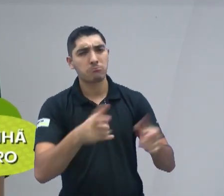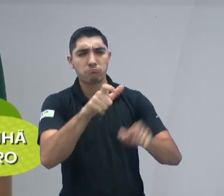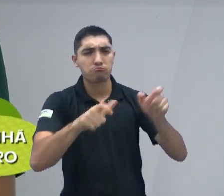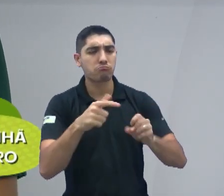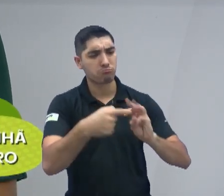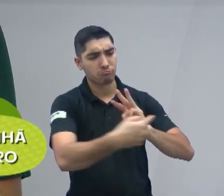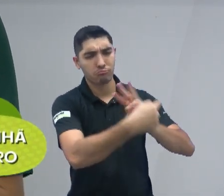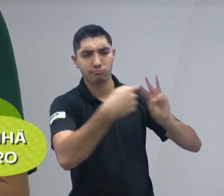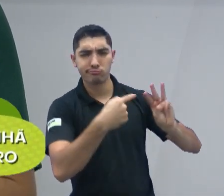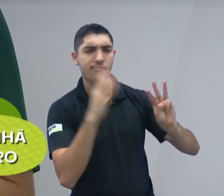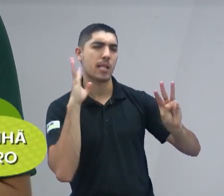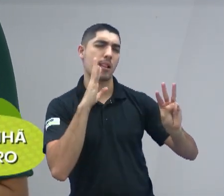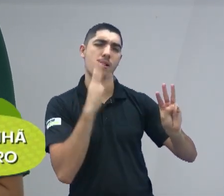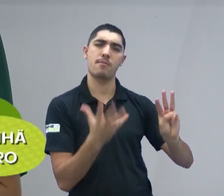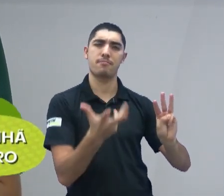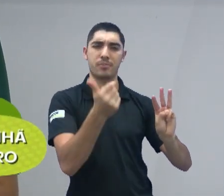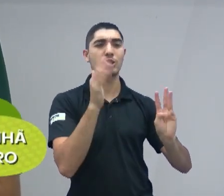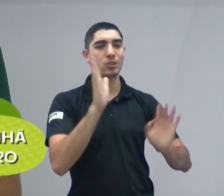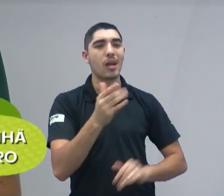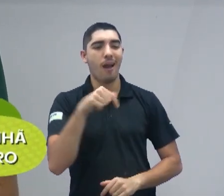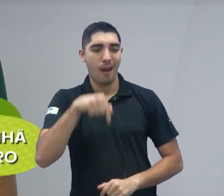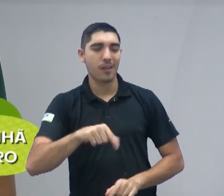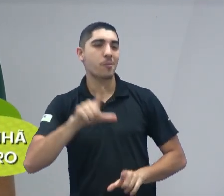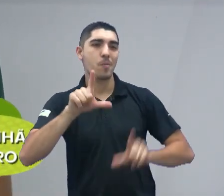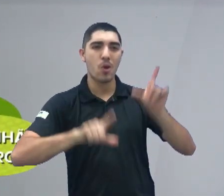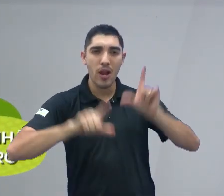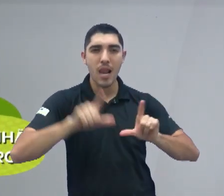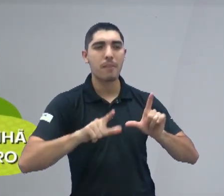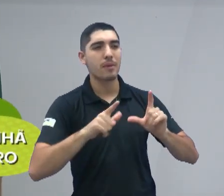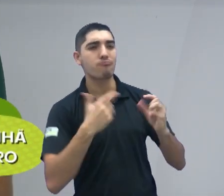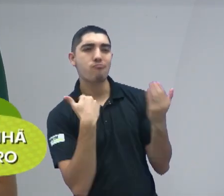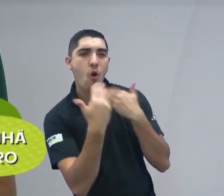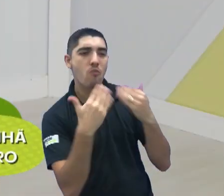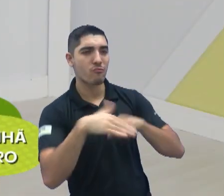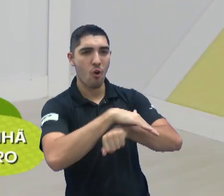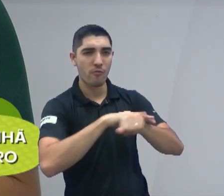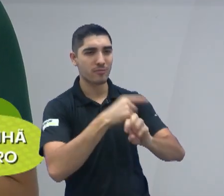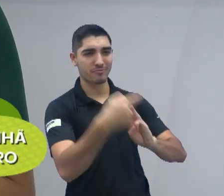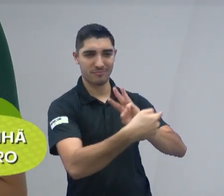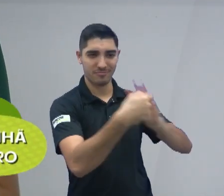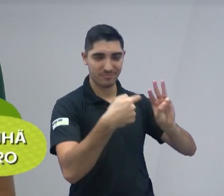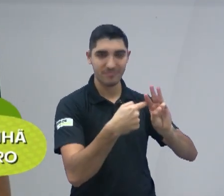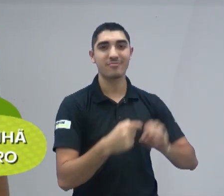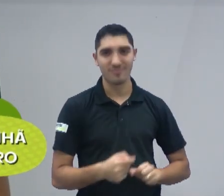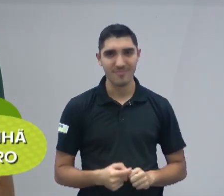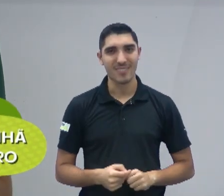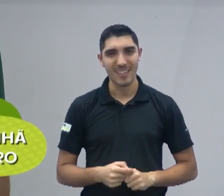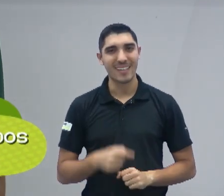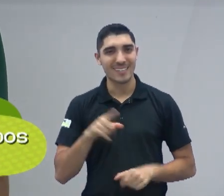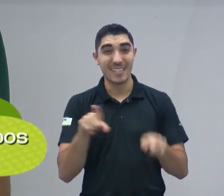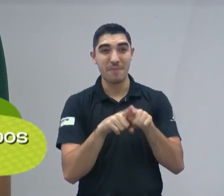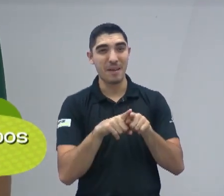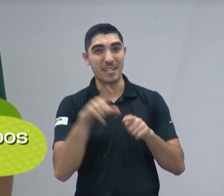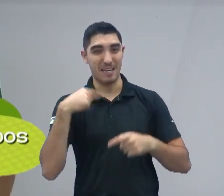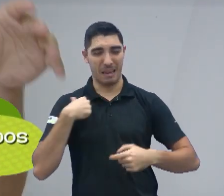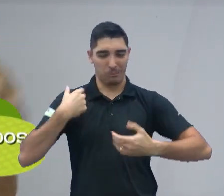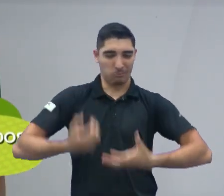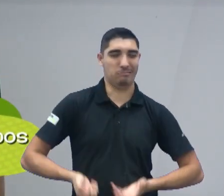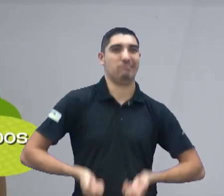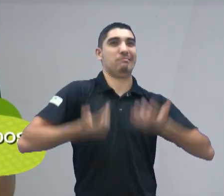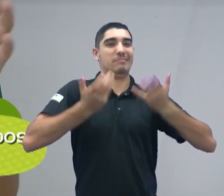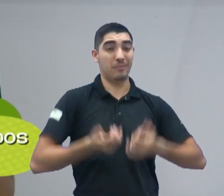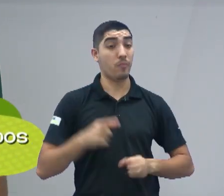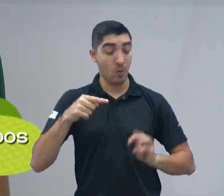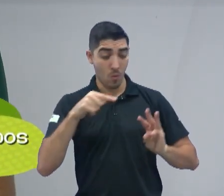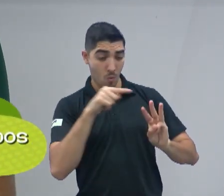já tivemos a oportunidade de conversar com eles várias vezes. Quiseram jogar você pro alto? Quiseram jogar eu pro alto uma vez lá também. O André costuma ser artilheiro de